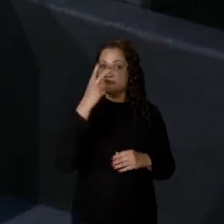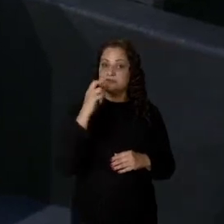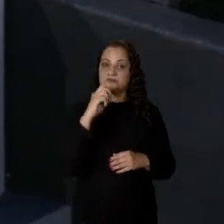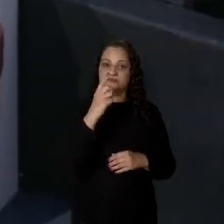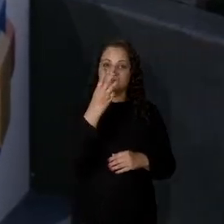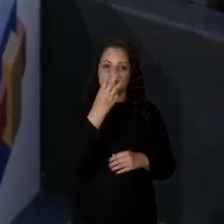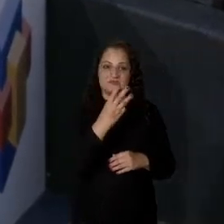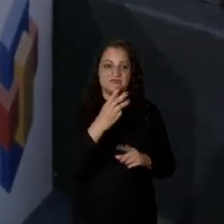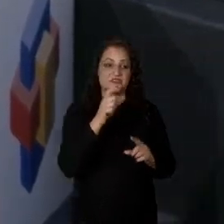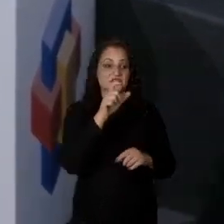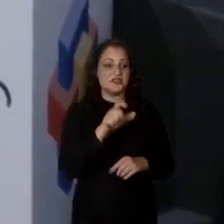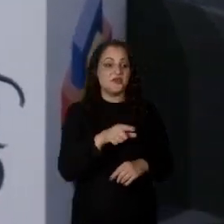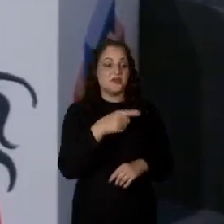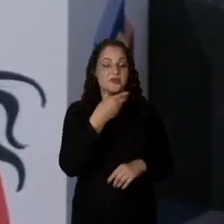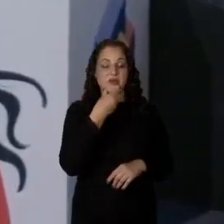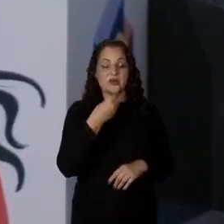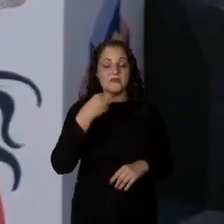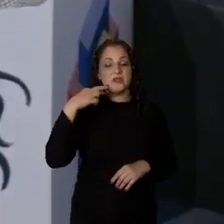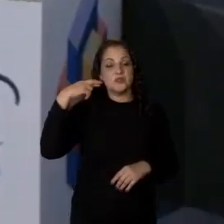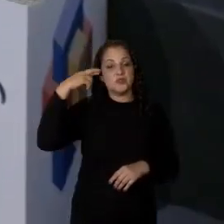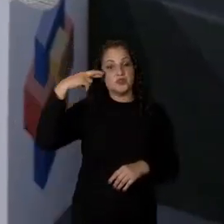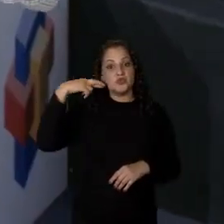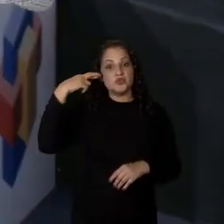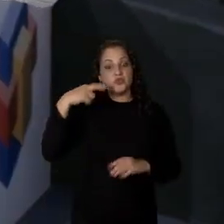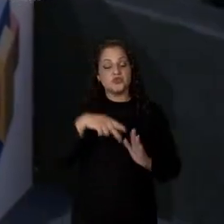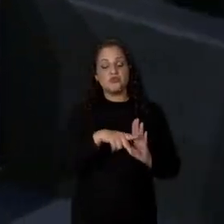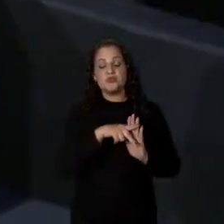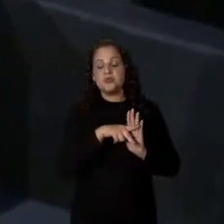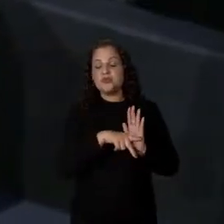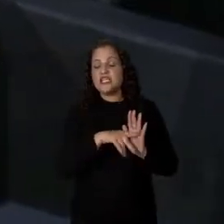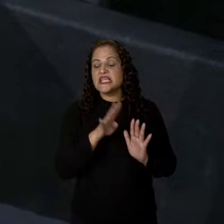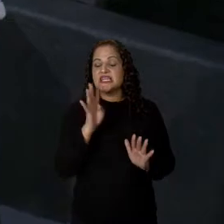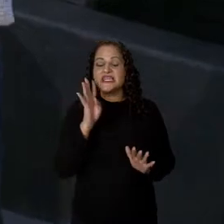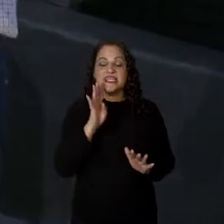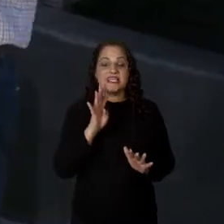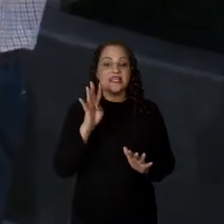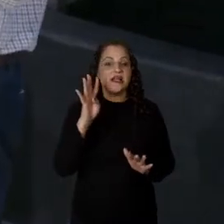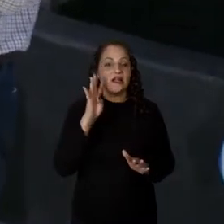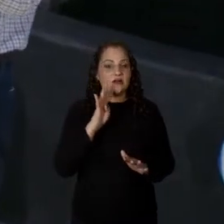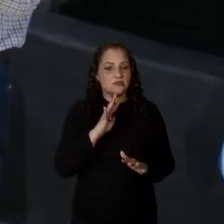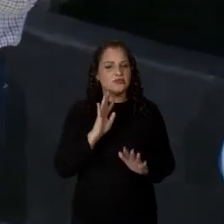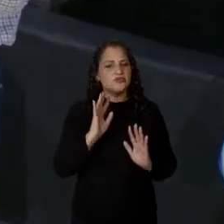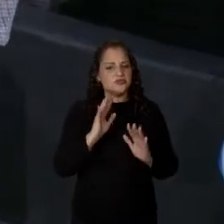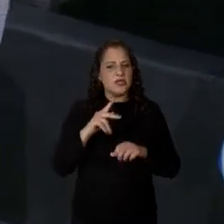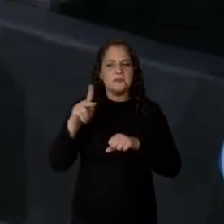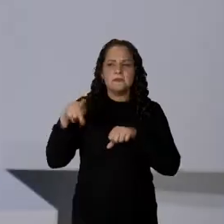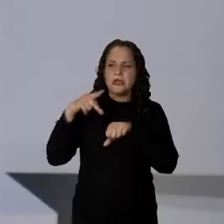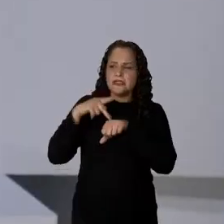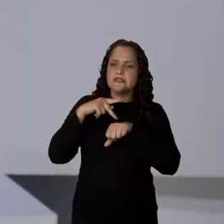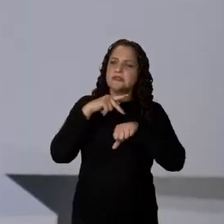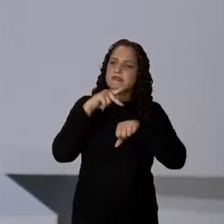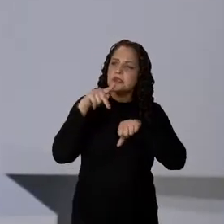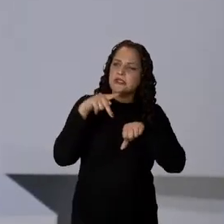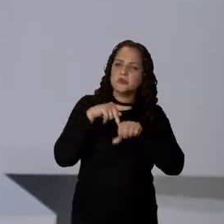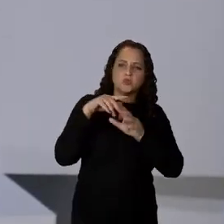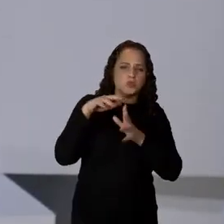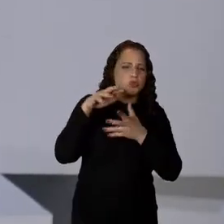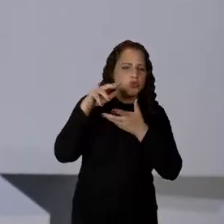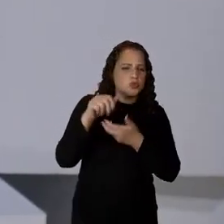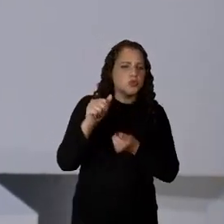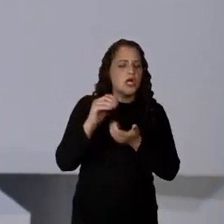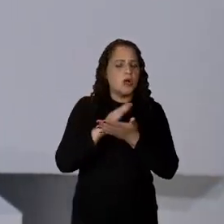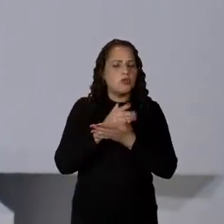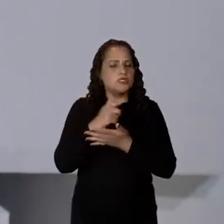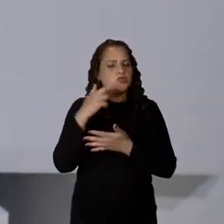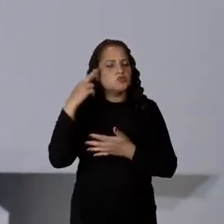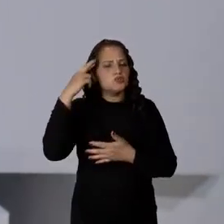que tinha um sonho, né? Ele tinha um sonho de trazer um projeto super legal que estava rodando em alguns países do mundo e o sonho dele era trazer esse projeto para o